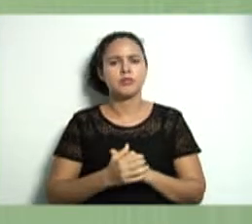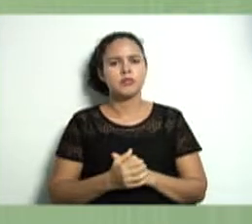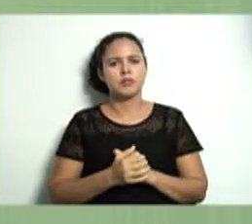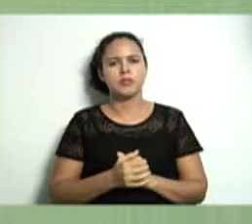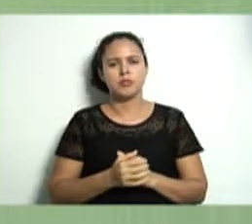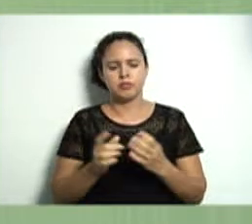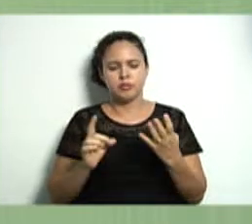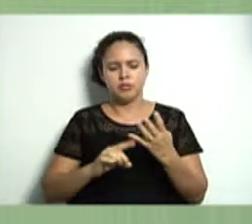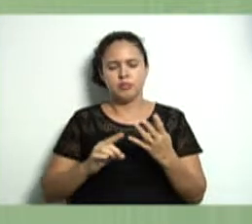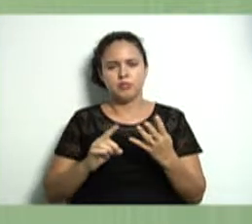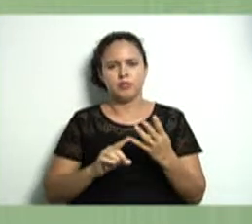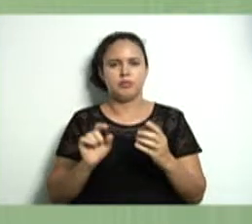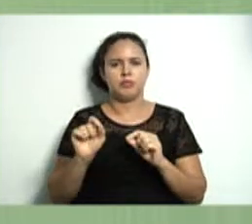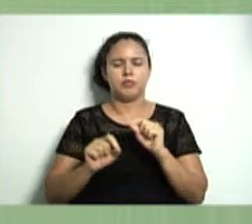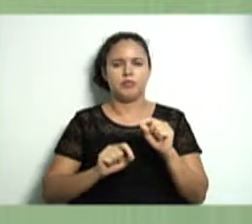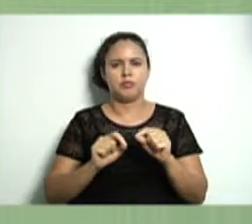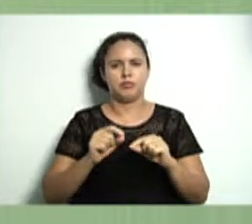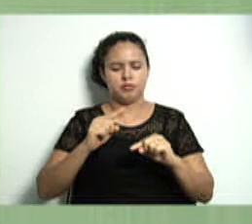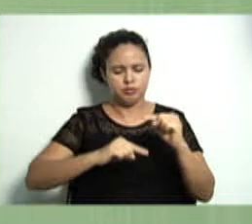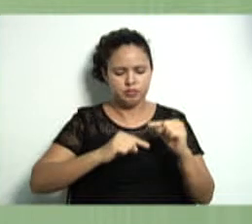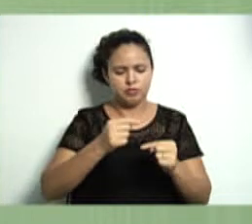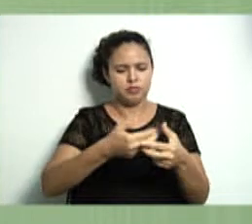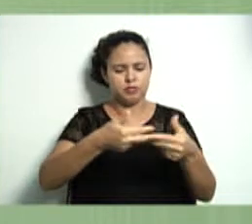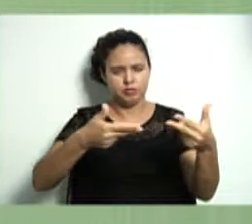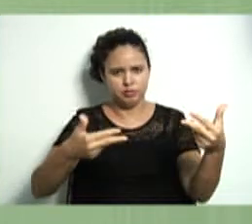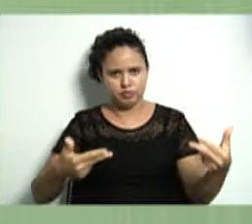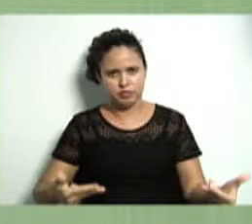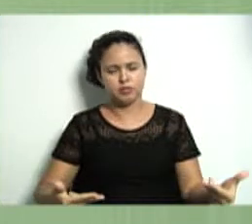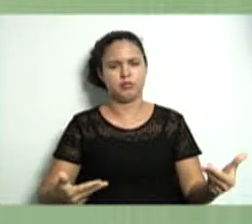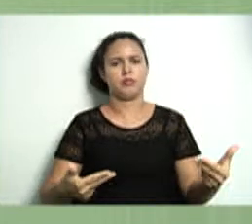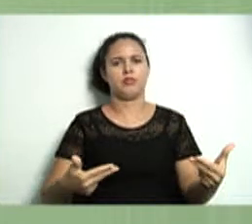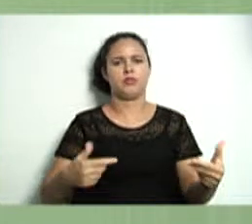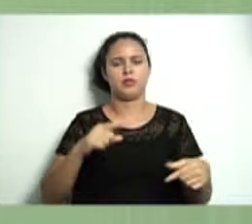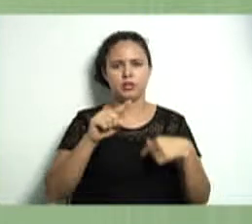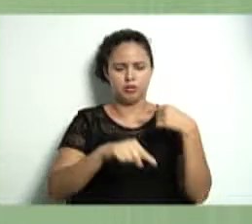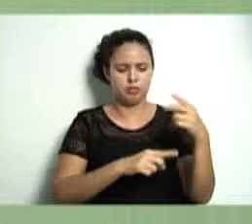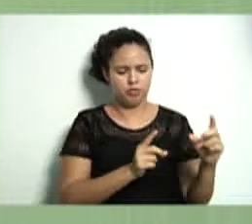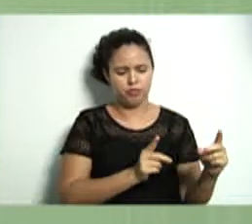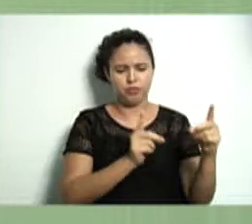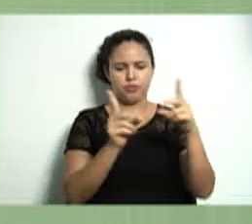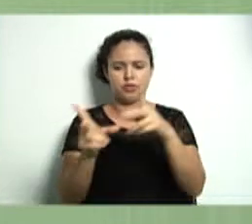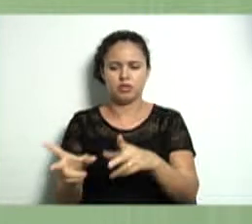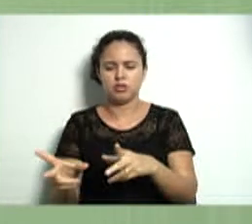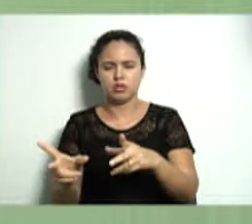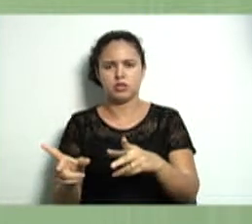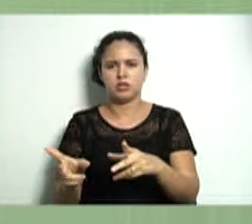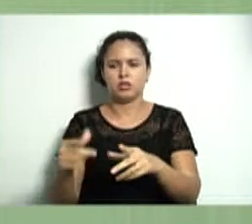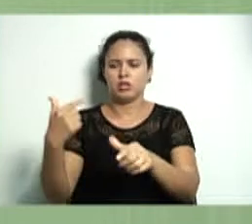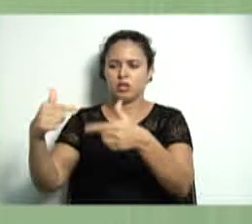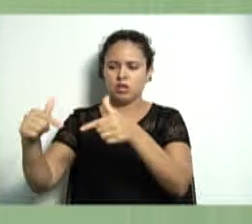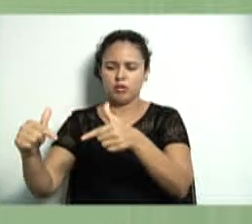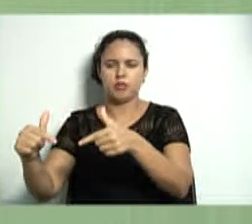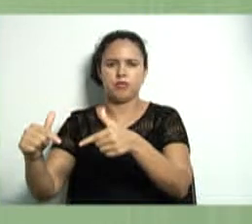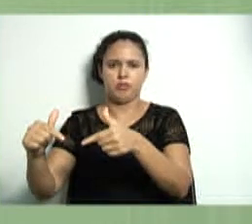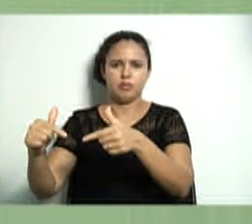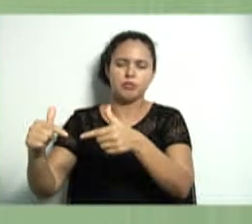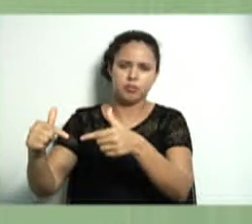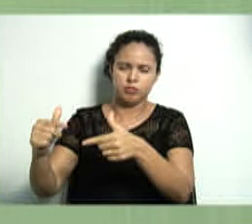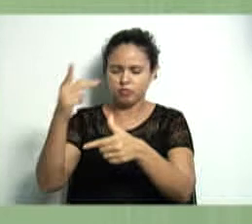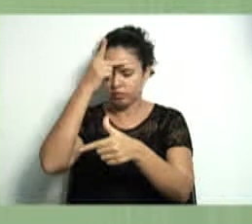quarta afirmativa: produzem bens que serão vendidos aos outros